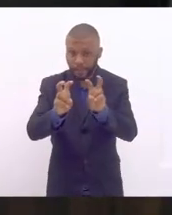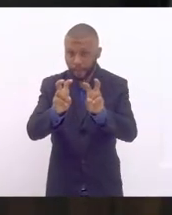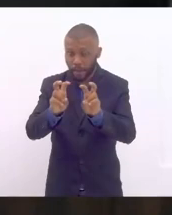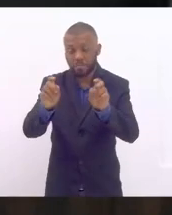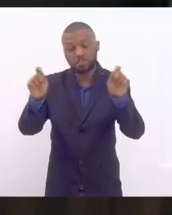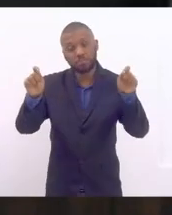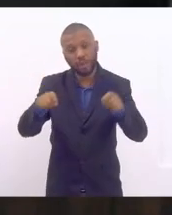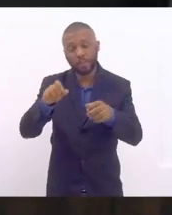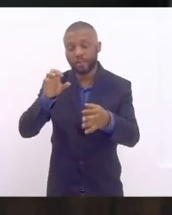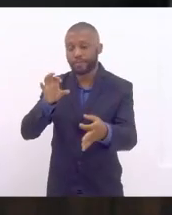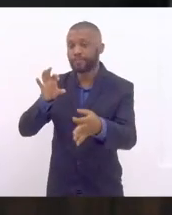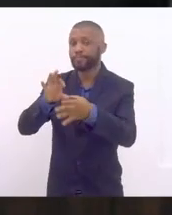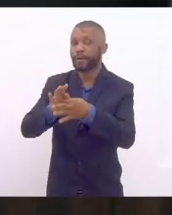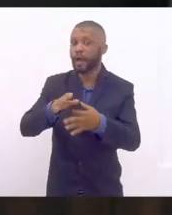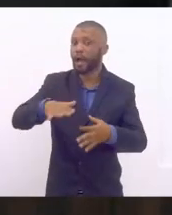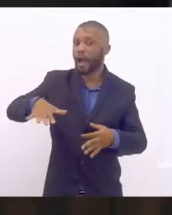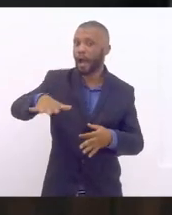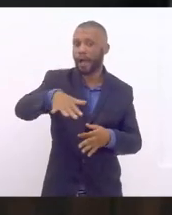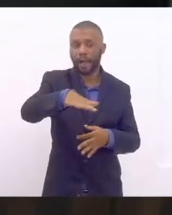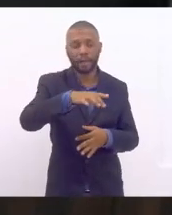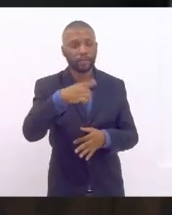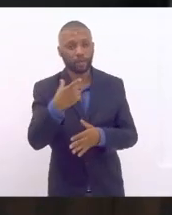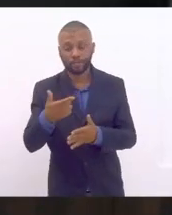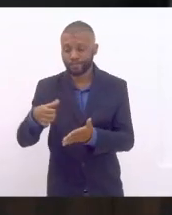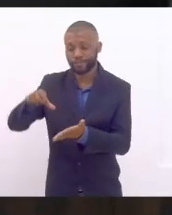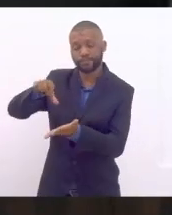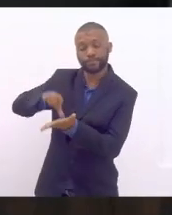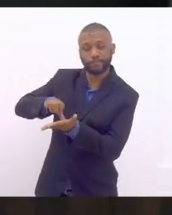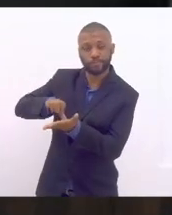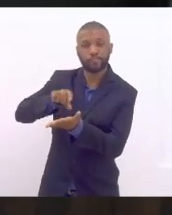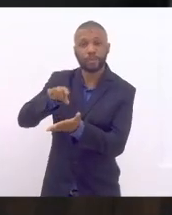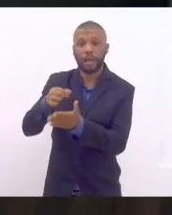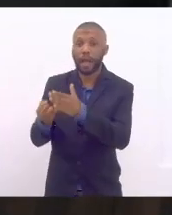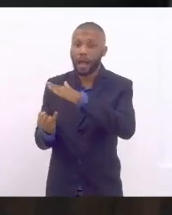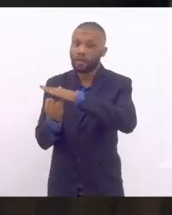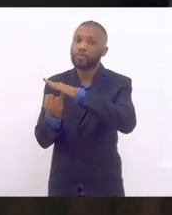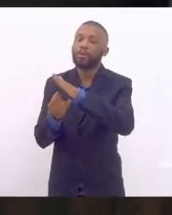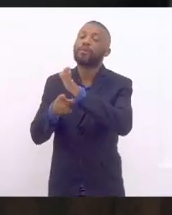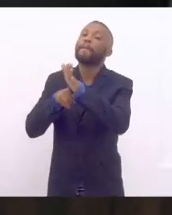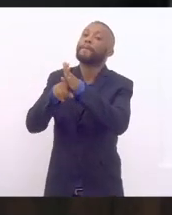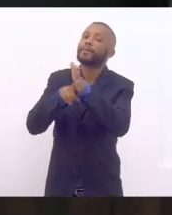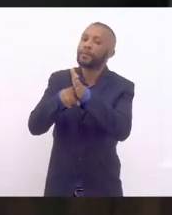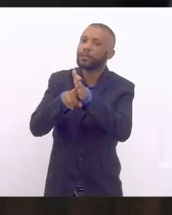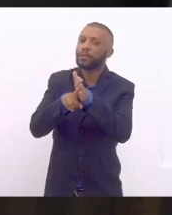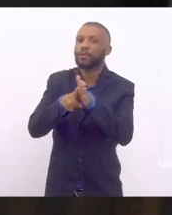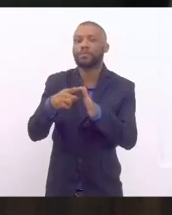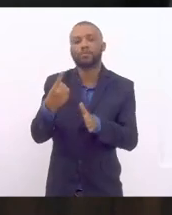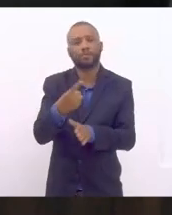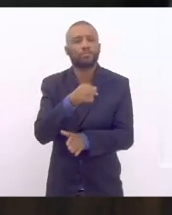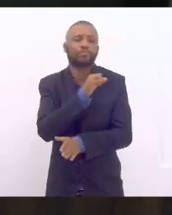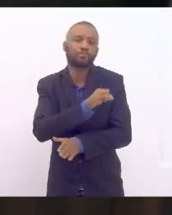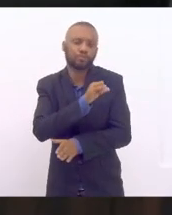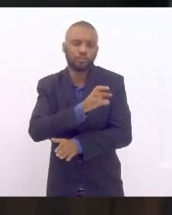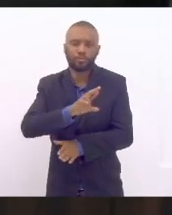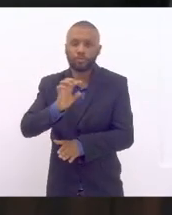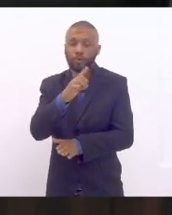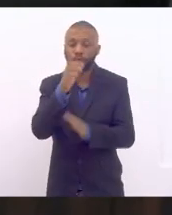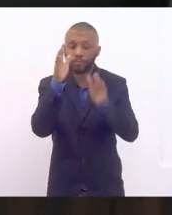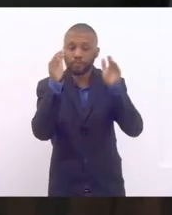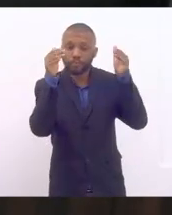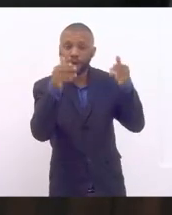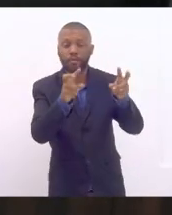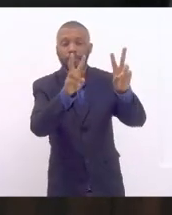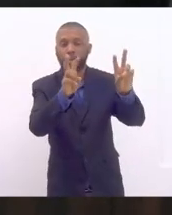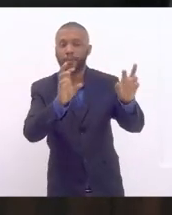áreas até porque se adiamos importantes instituições de pesquisa em nosso território mas fizemos esse recorte